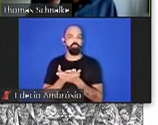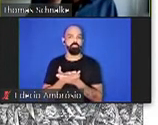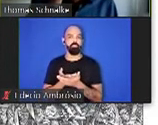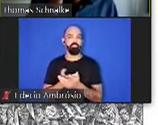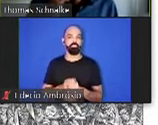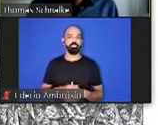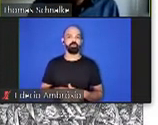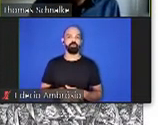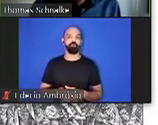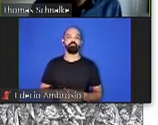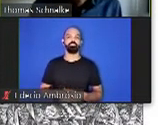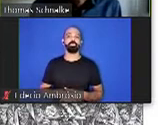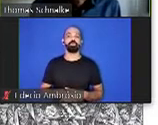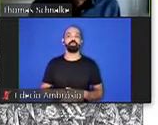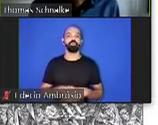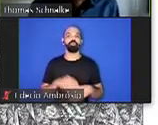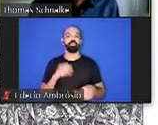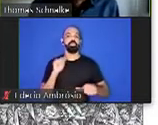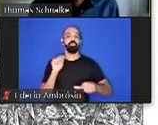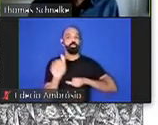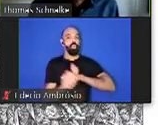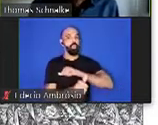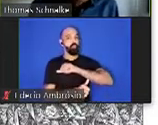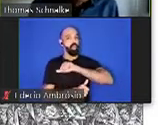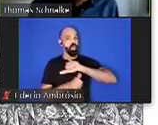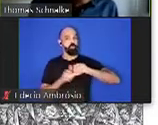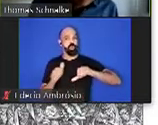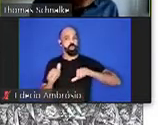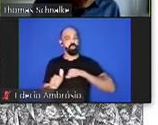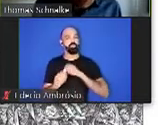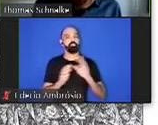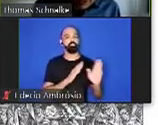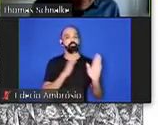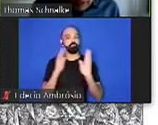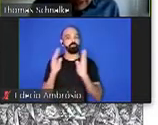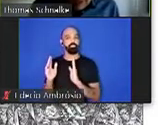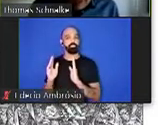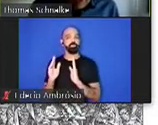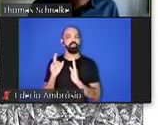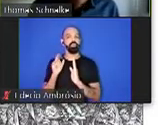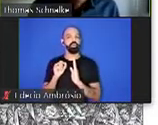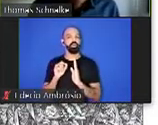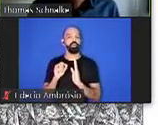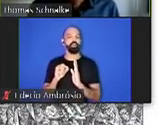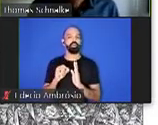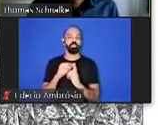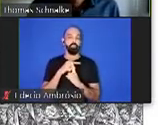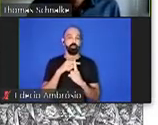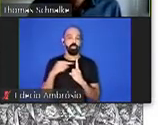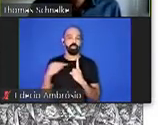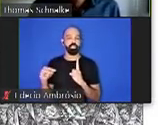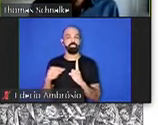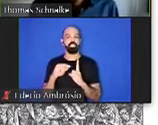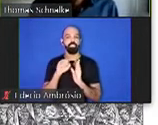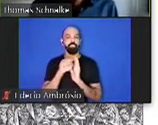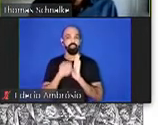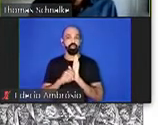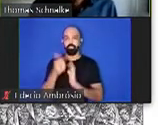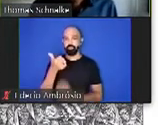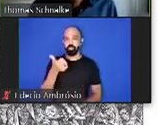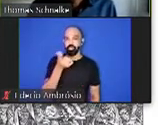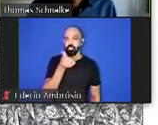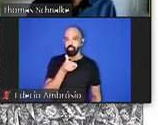Uma mudança programática acontece quando, na primeira metade do século XVI,